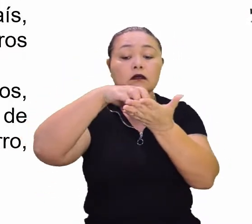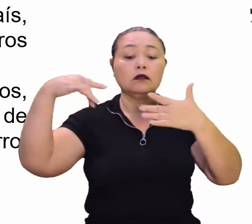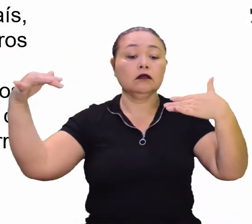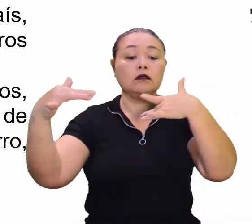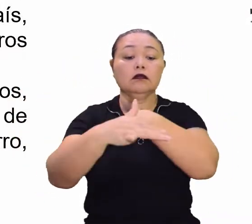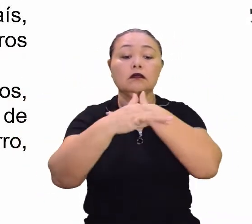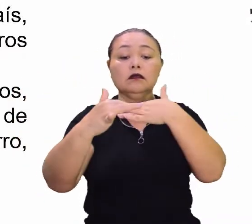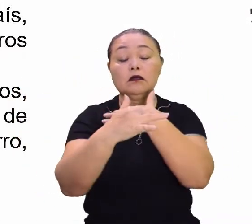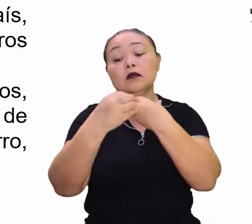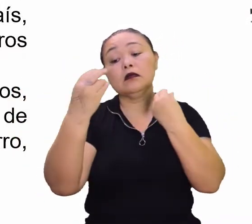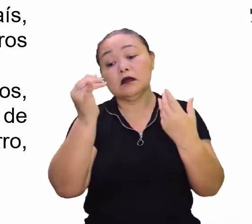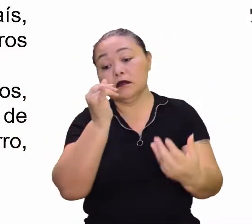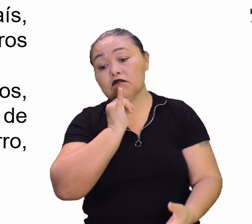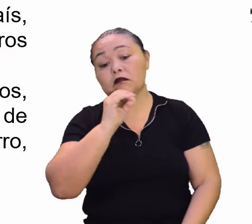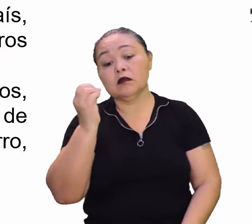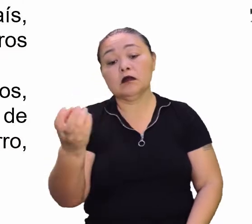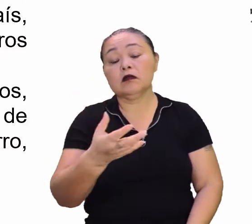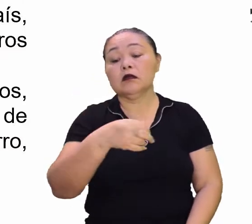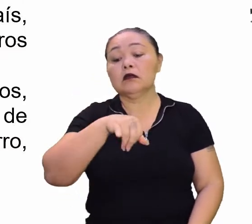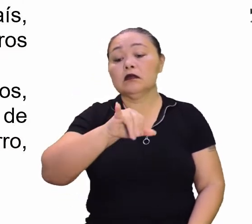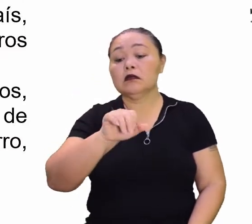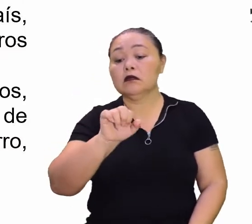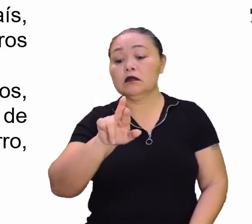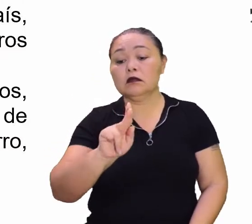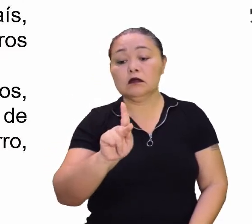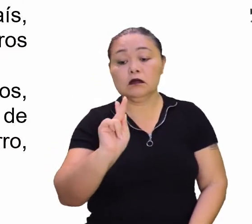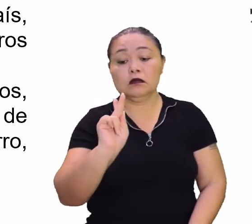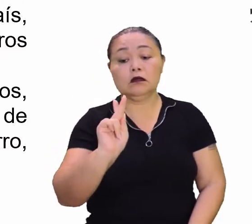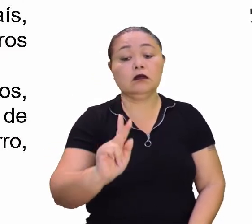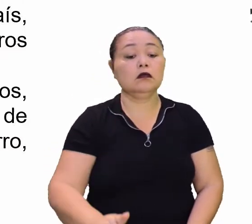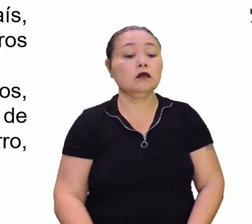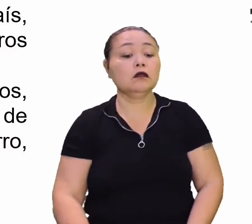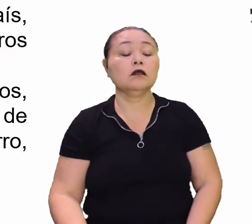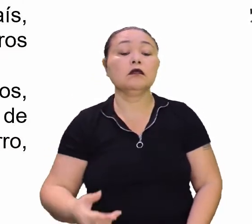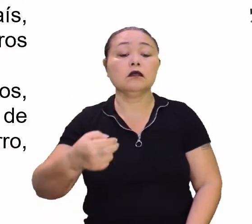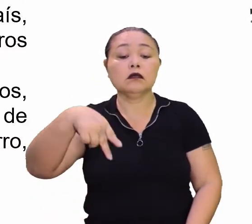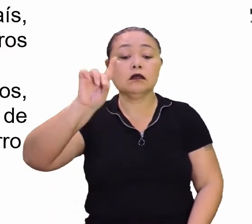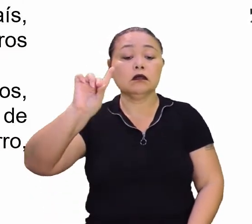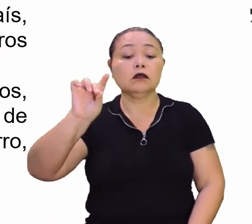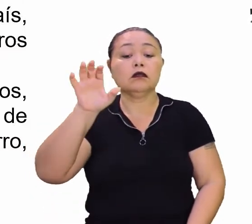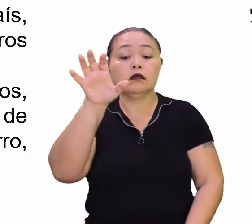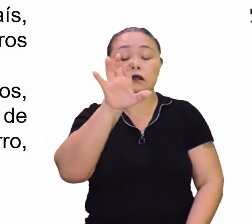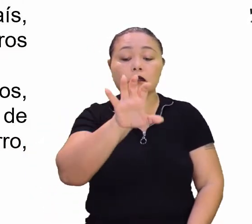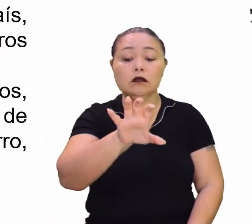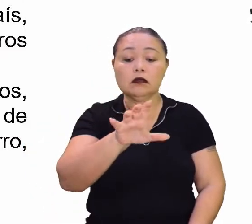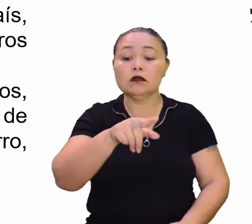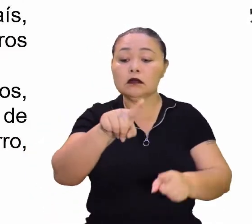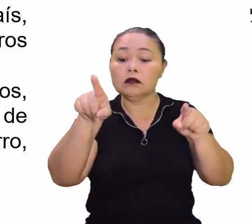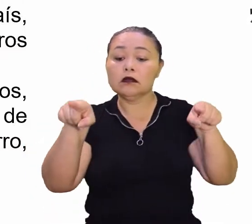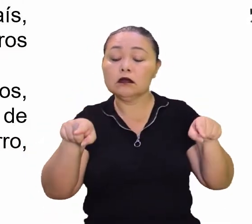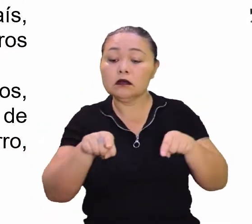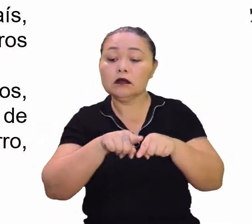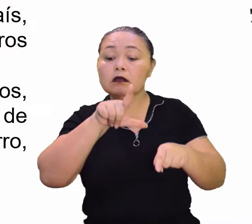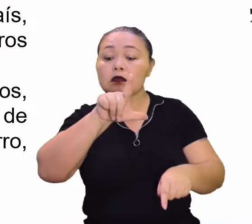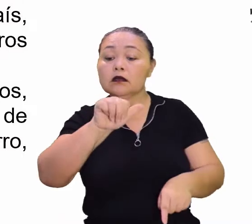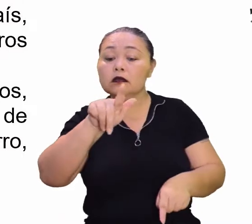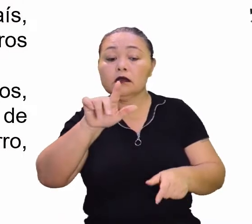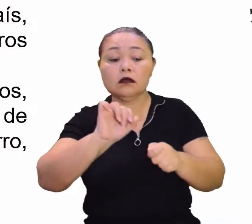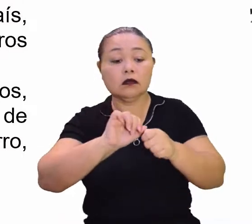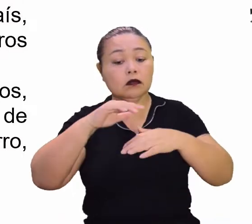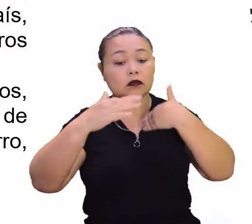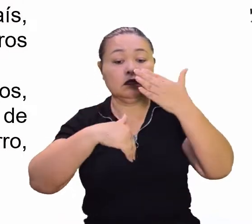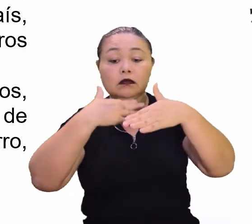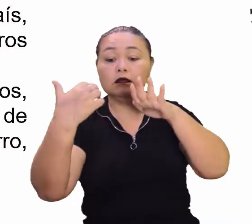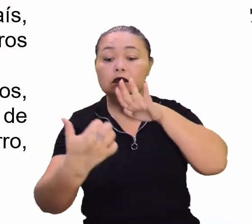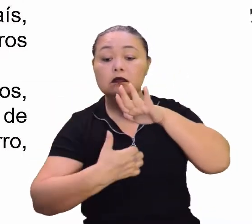centros urbanos, como Nova York. C. No Nordeste e na região dos Grandes Lagos,